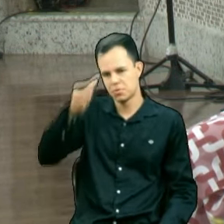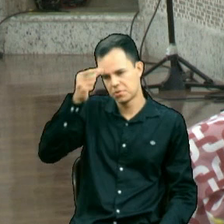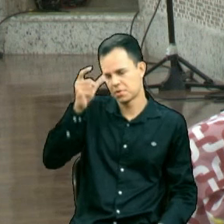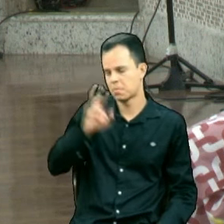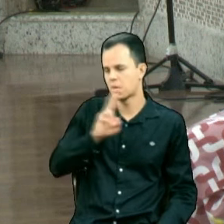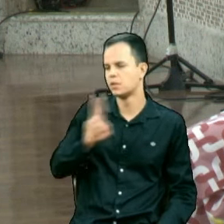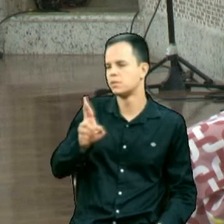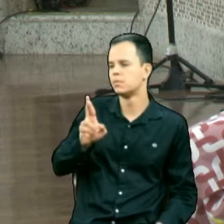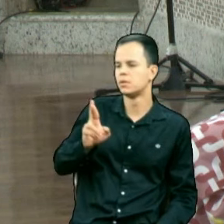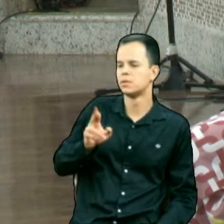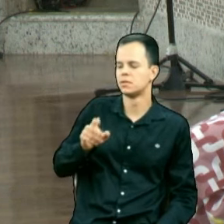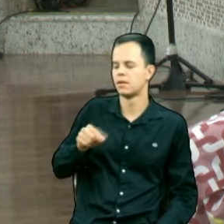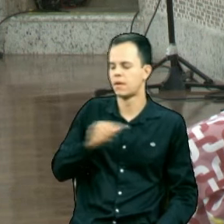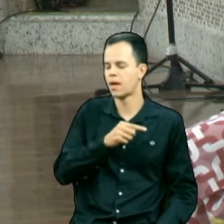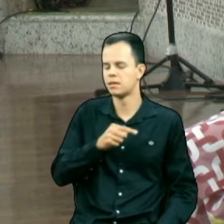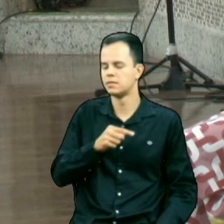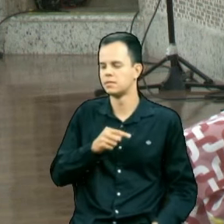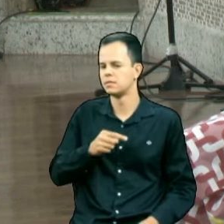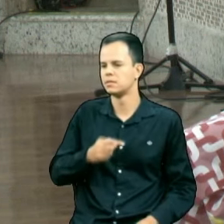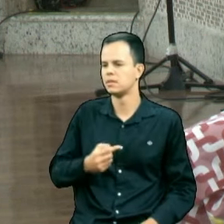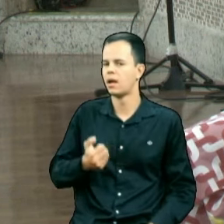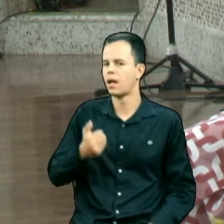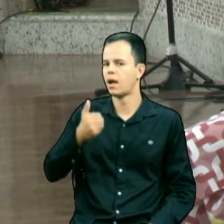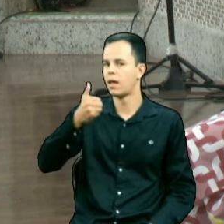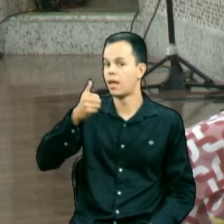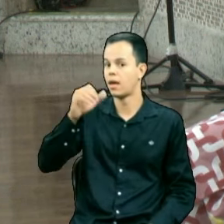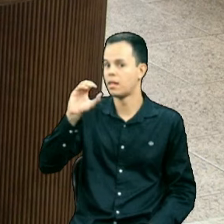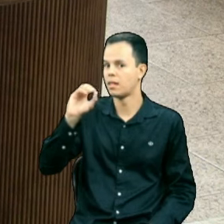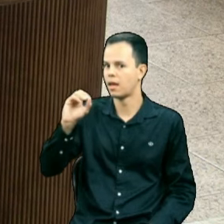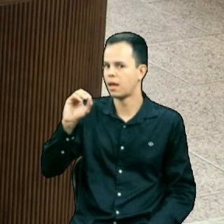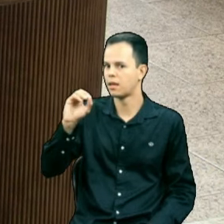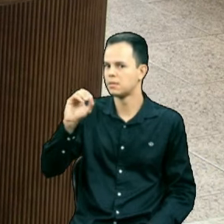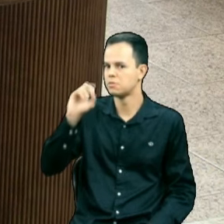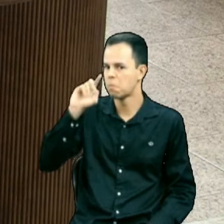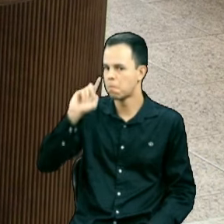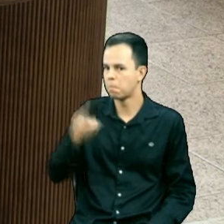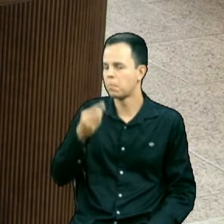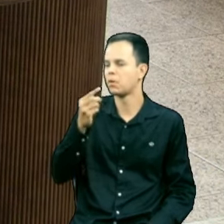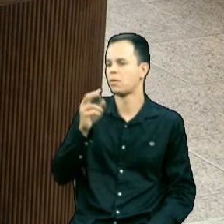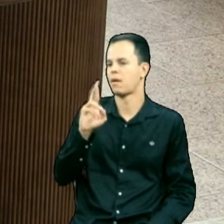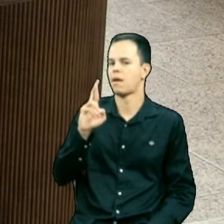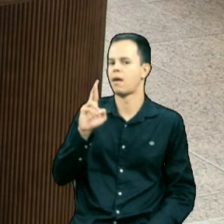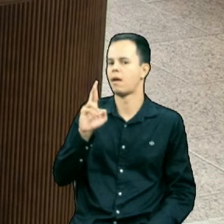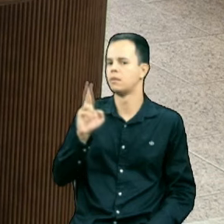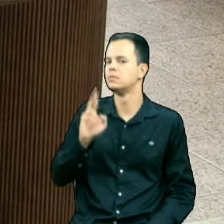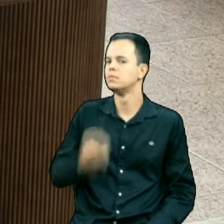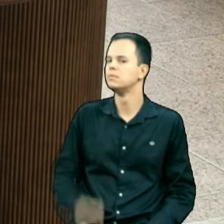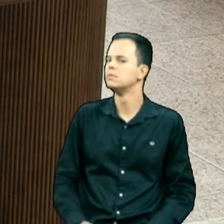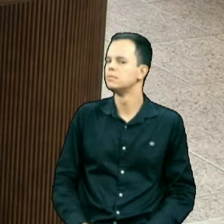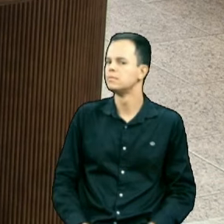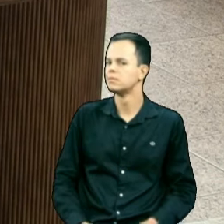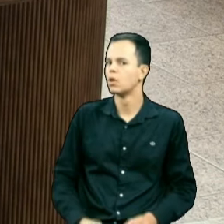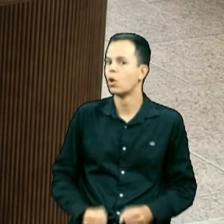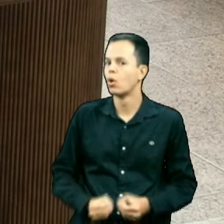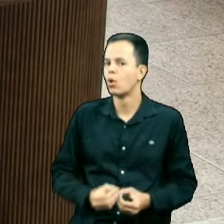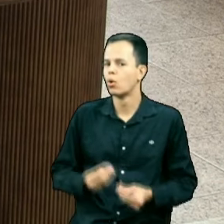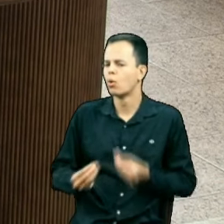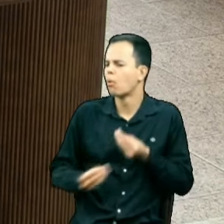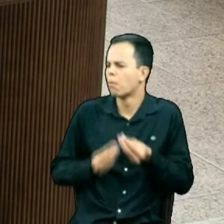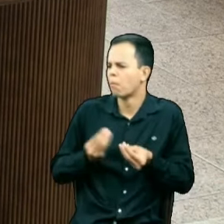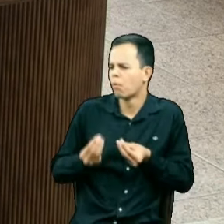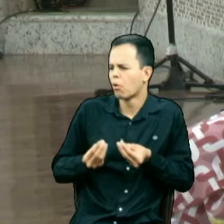eu não entendo aquela novinha dá um dólar se aqui 10 né mas aqui mais funciona quantos crentes que mais não sei Contra